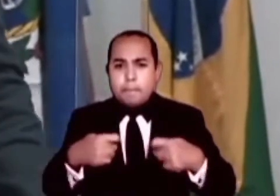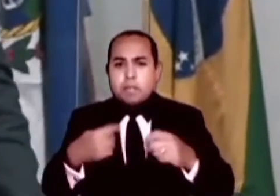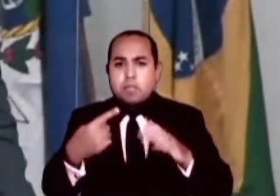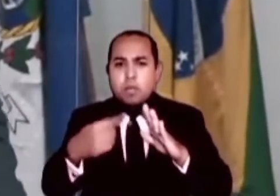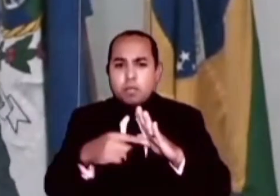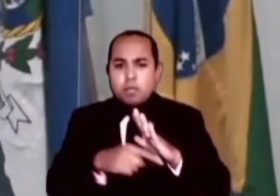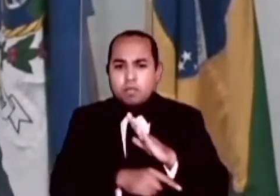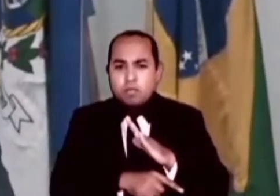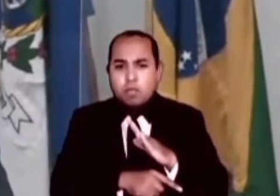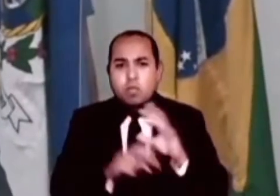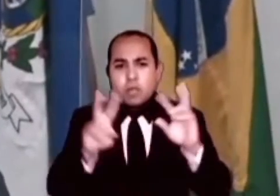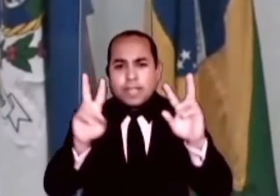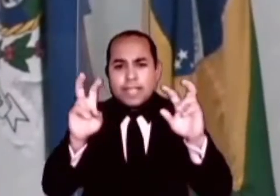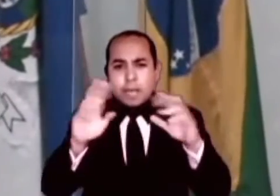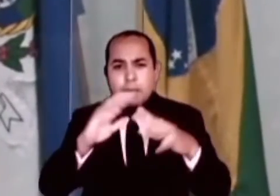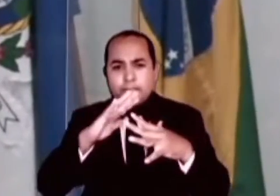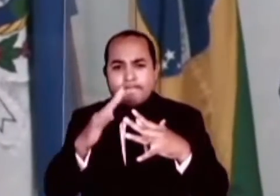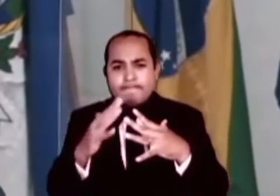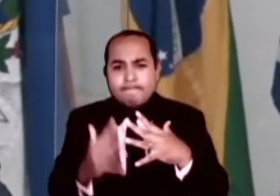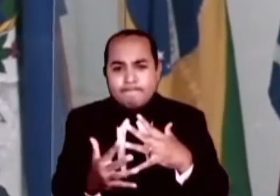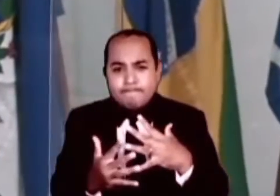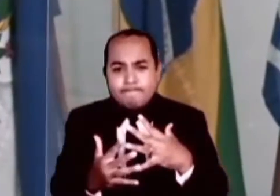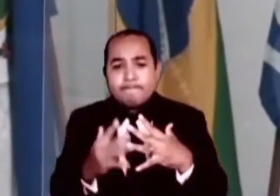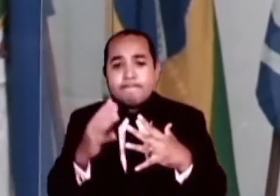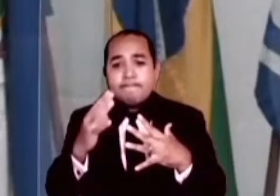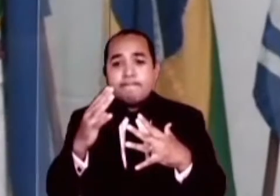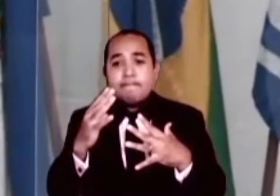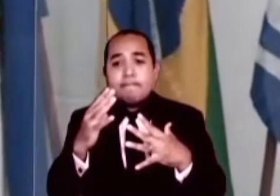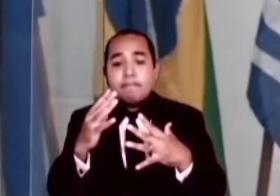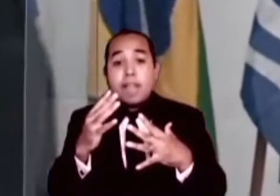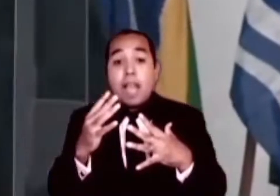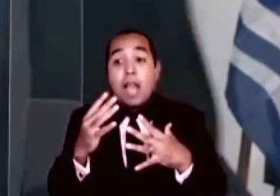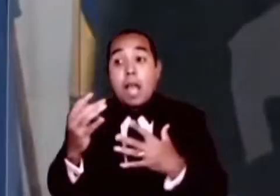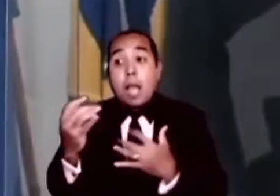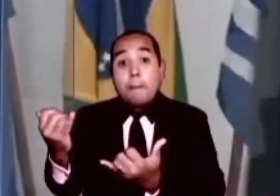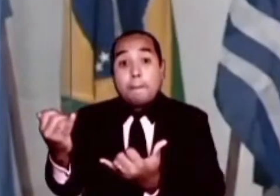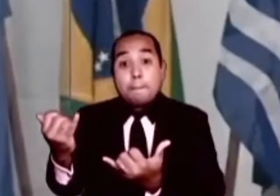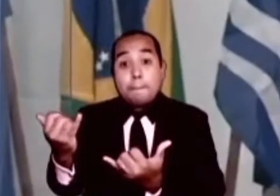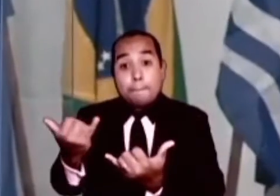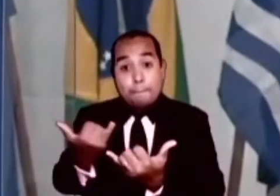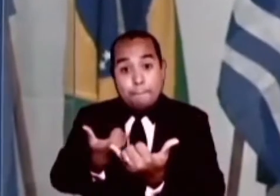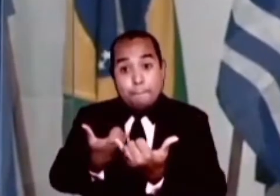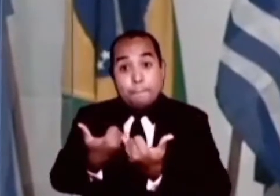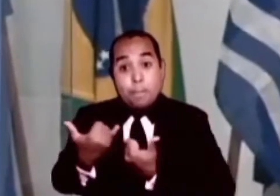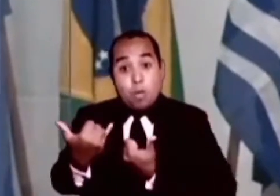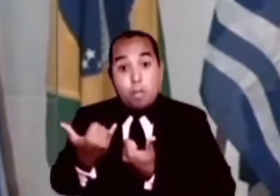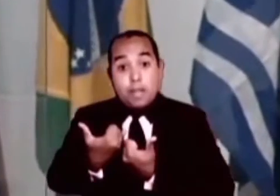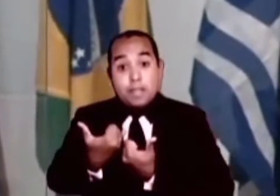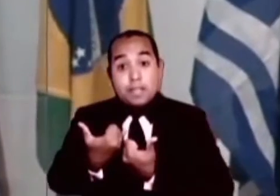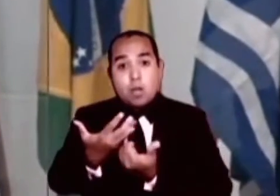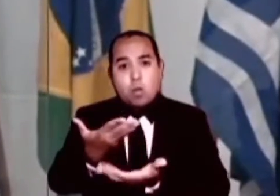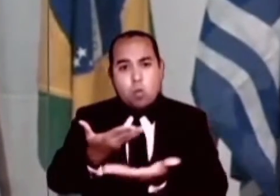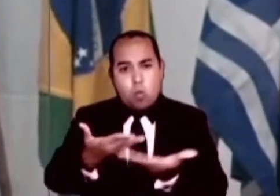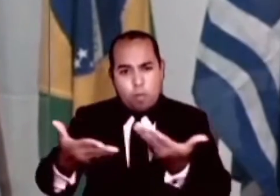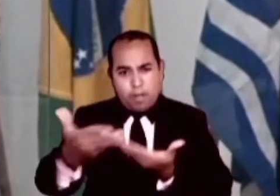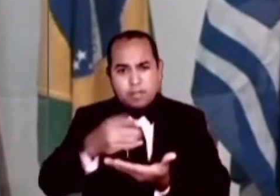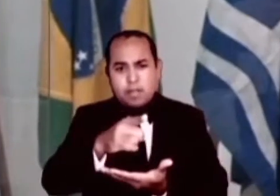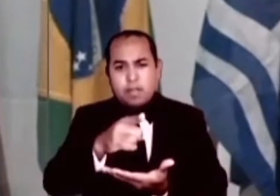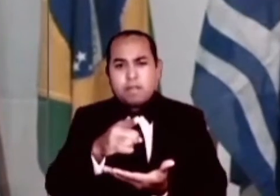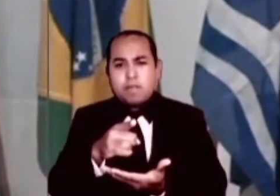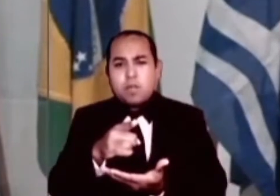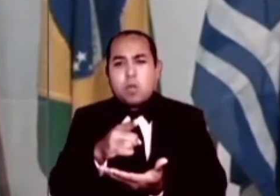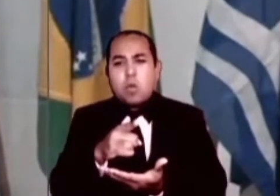da Libras, e a informação vai nos ajudar aqui na casa, procurar compartilhar aqui com todos, para a gente poder, a